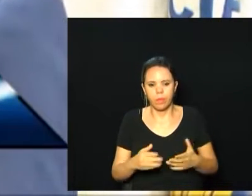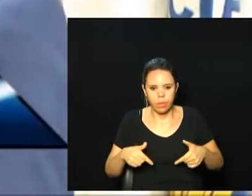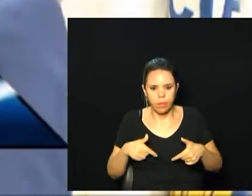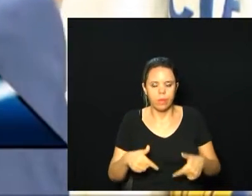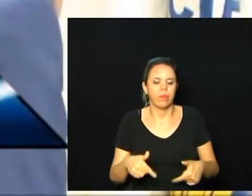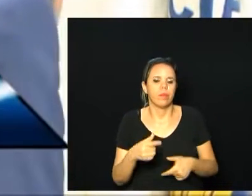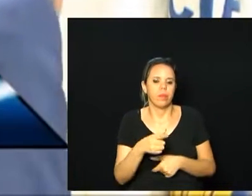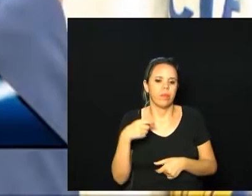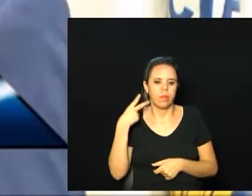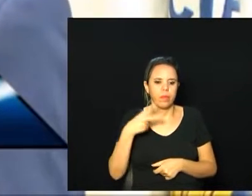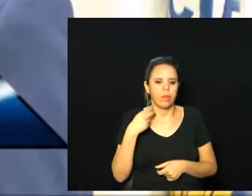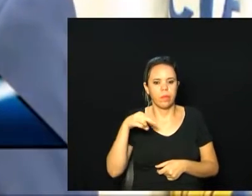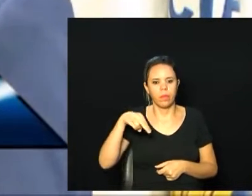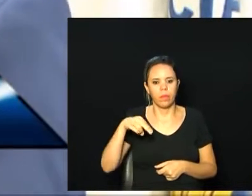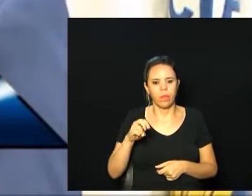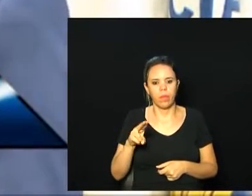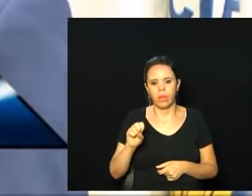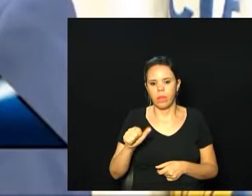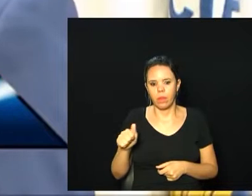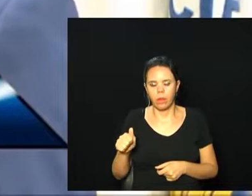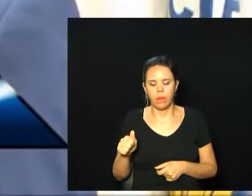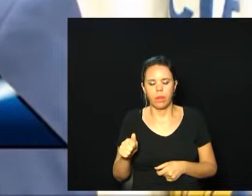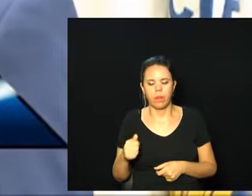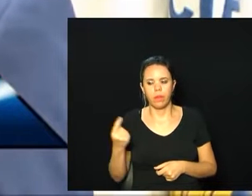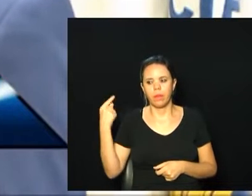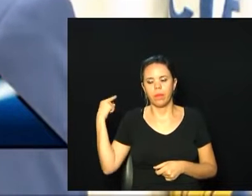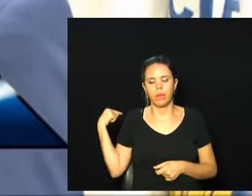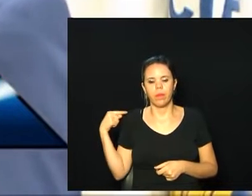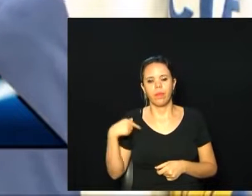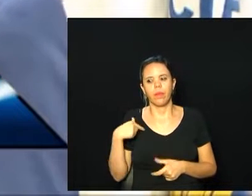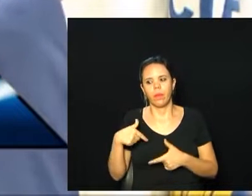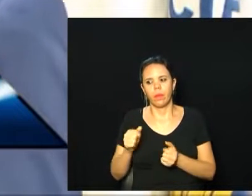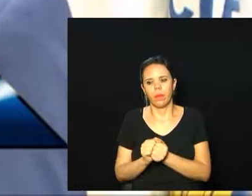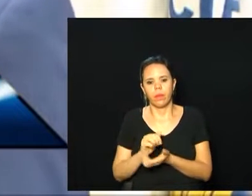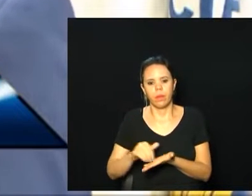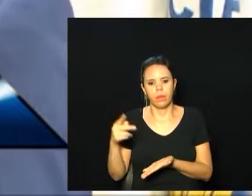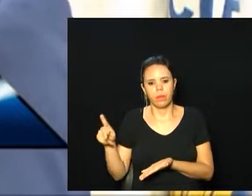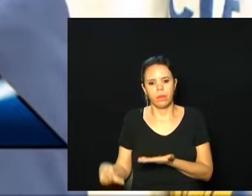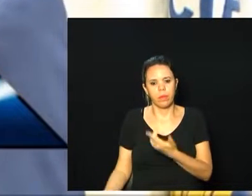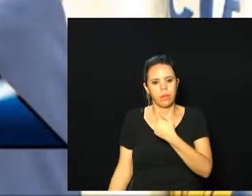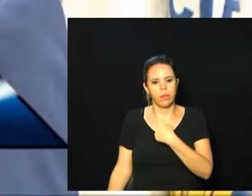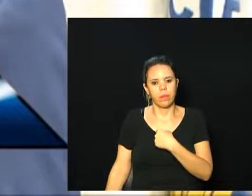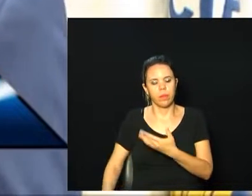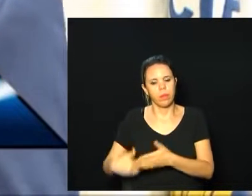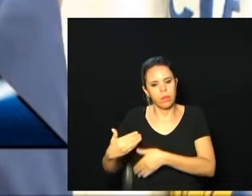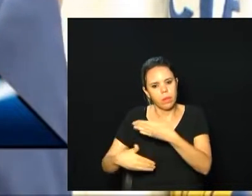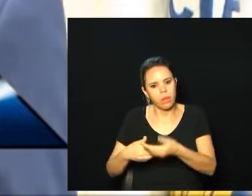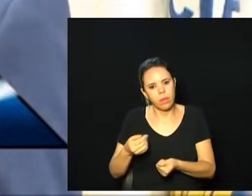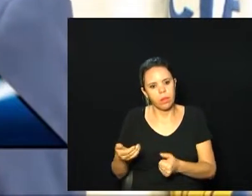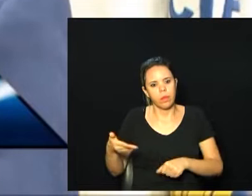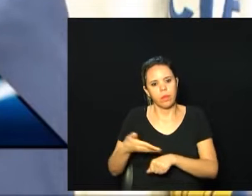da ex-vereadora Neuza do São João, ao qual, na época, eu trabalhava como assessor. Então, desde aquela época, a gente